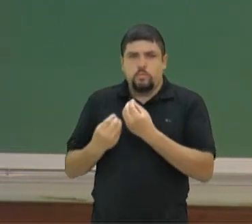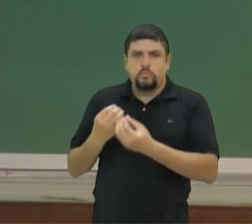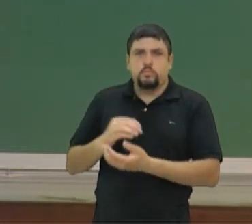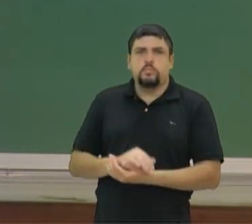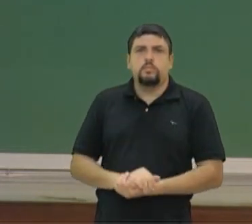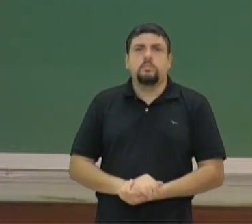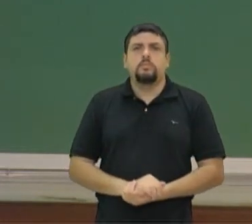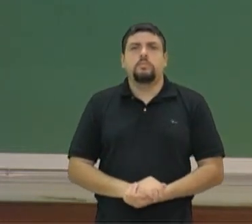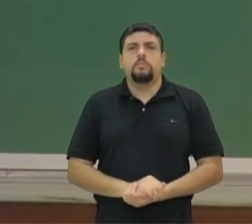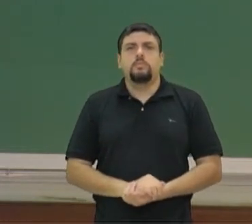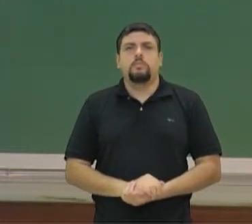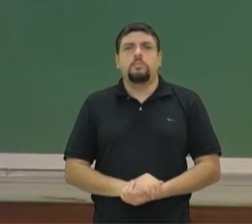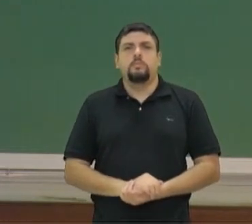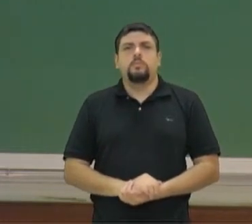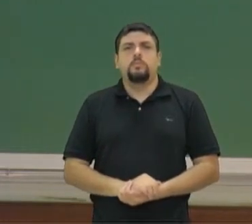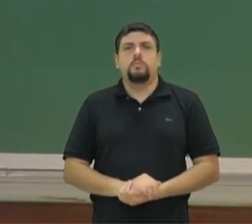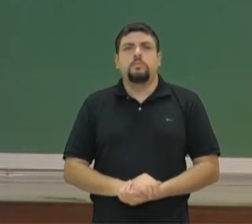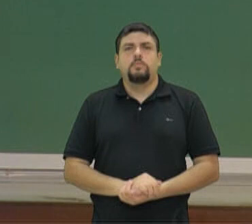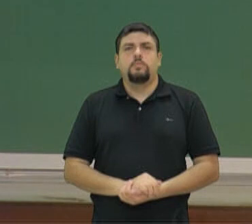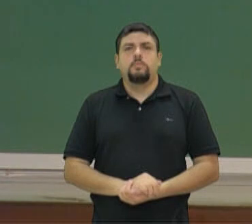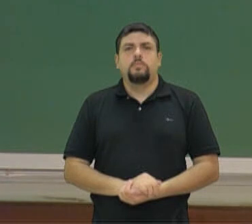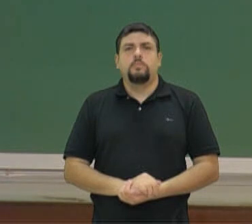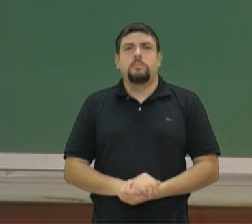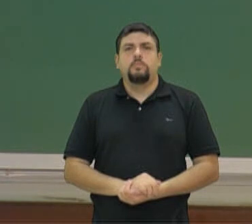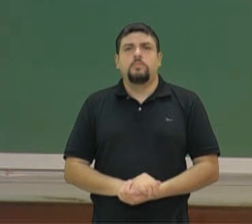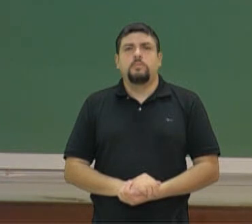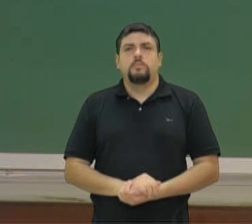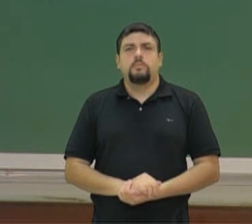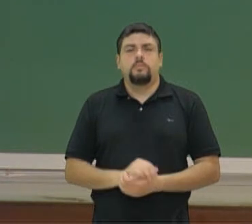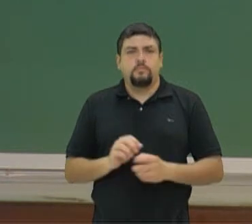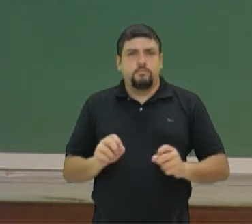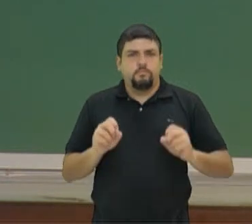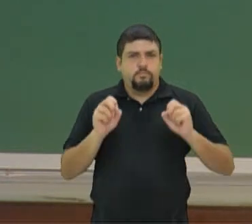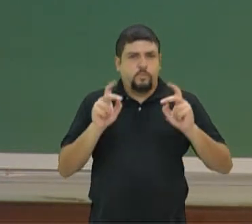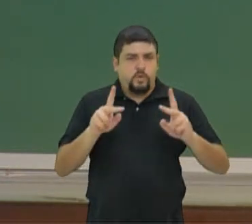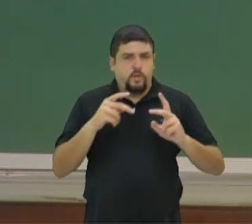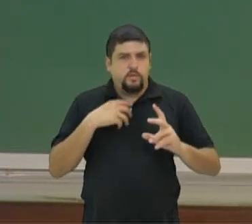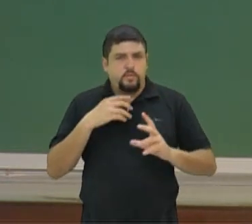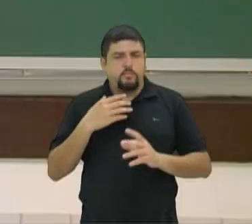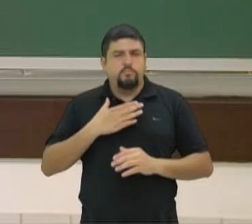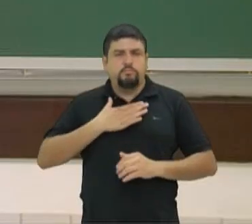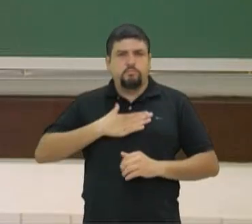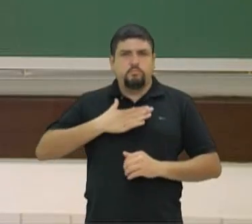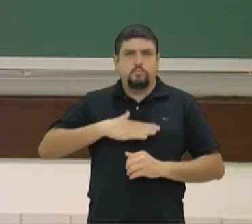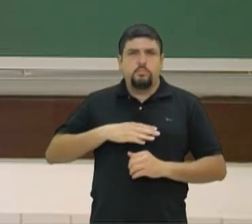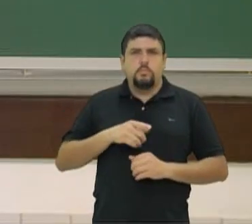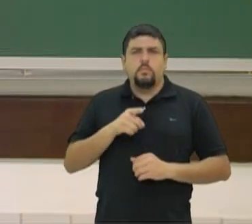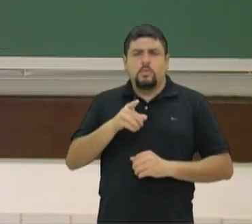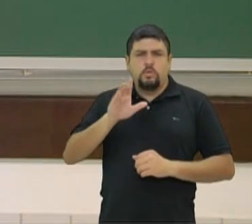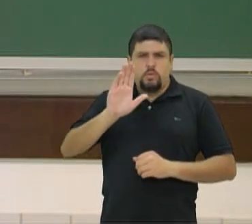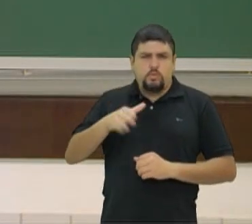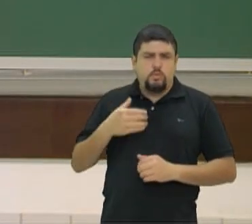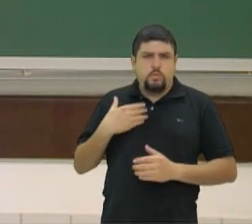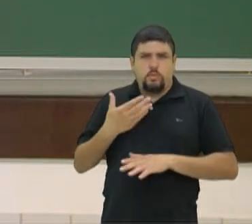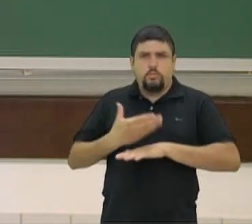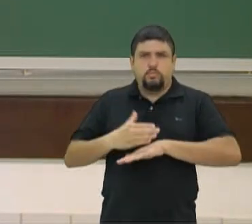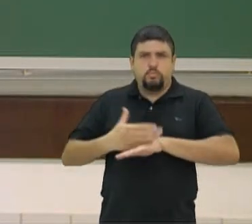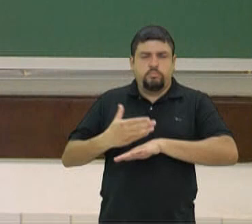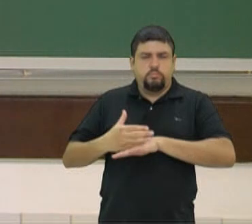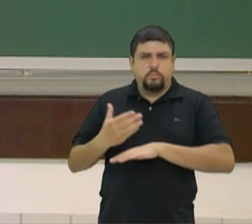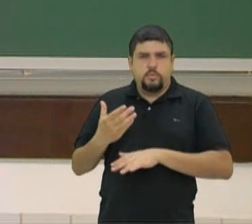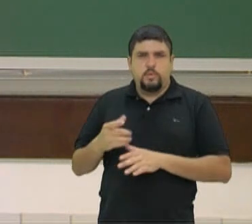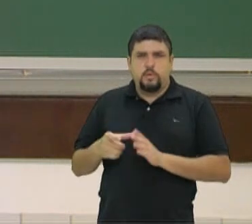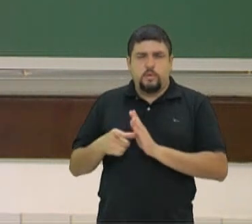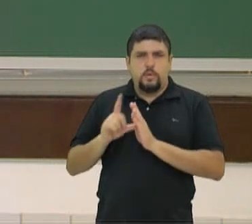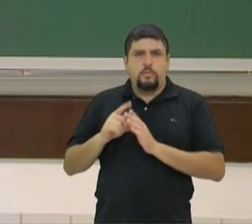sobre 12 mais I seno de π sobre 12. Tudo bem? Tranquilo o exemplo? Até porque vocês já fizeram isso com a professora. Vamos aqui a